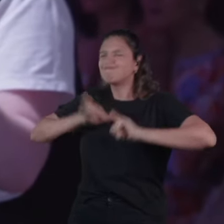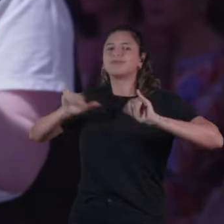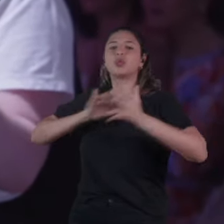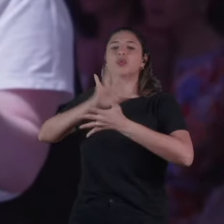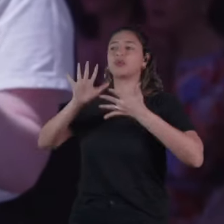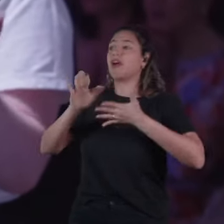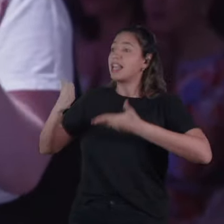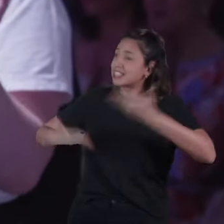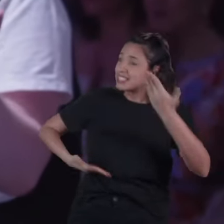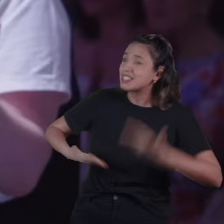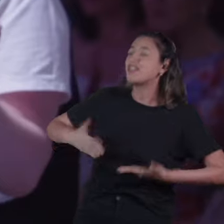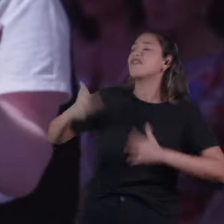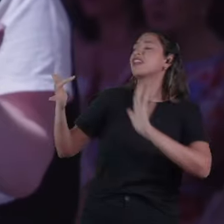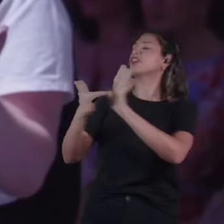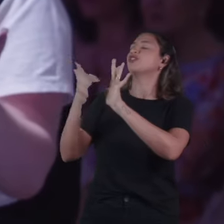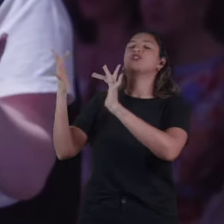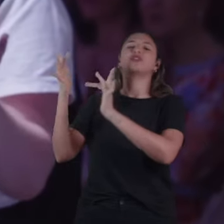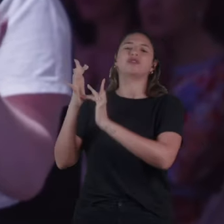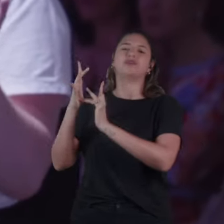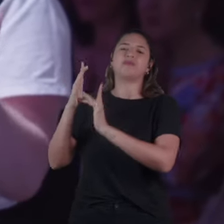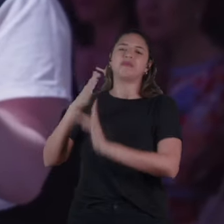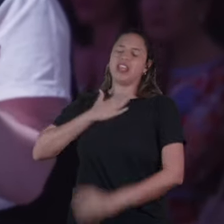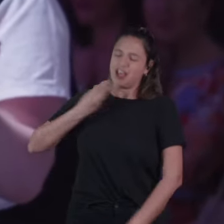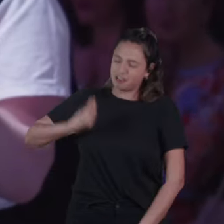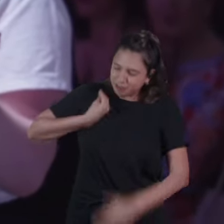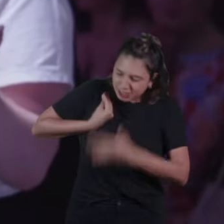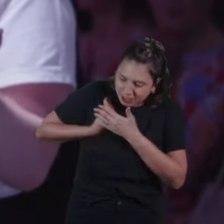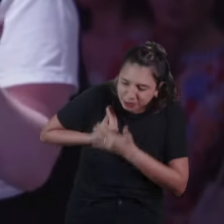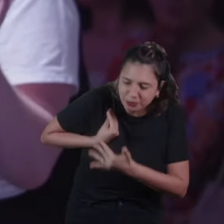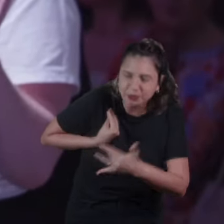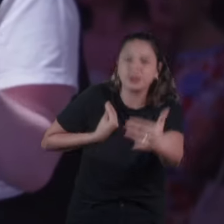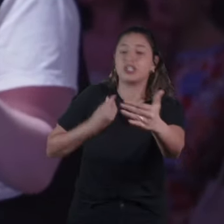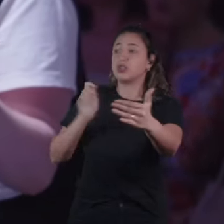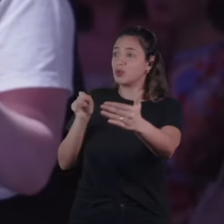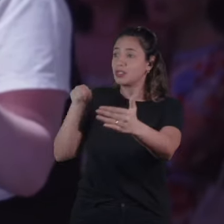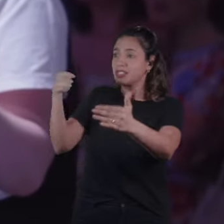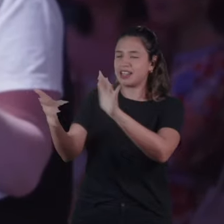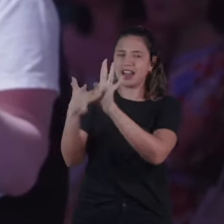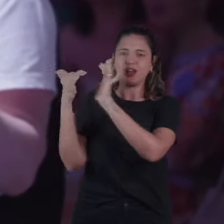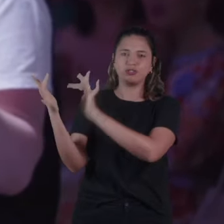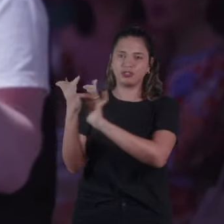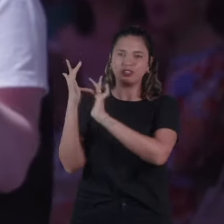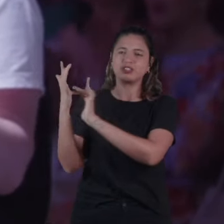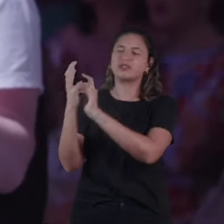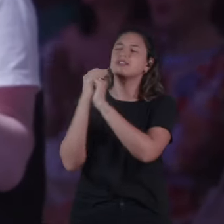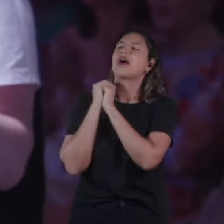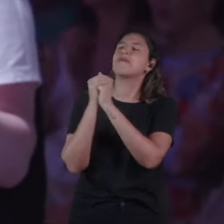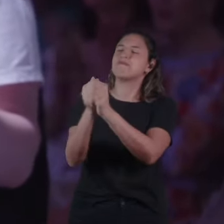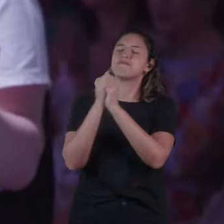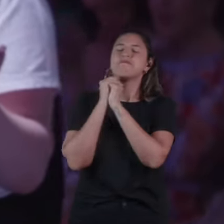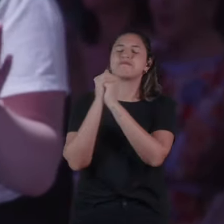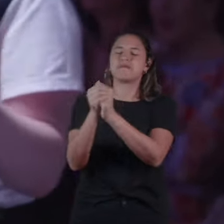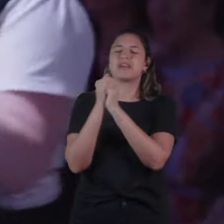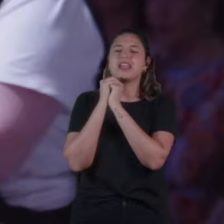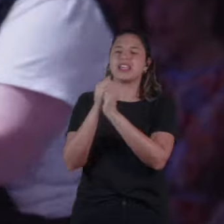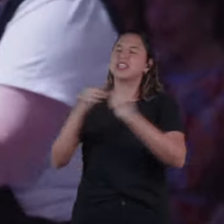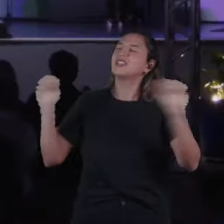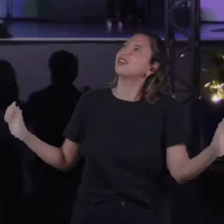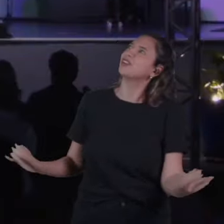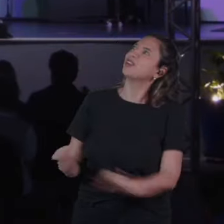que vou te servir por toda a minha vida, no nome de Jesus Cristo. Amém. Glória a